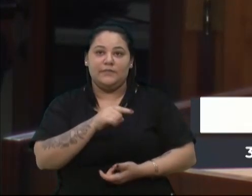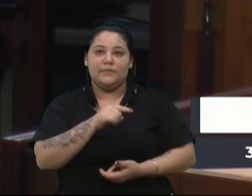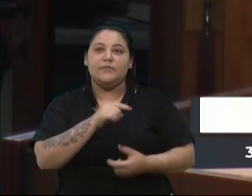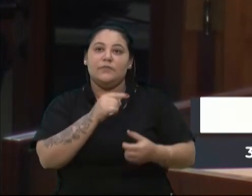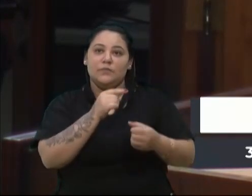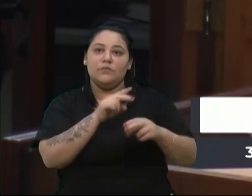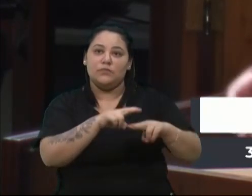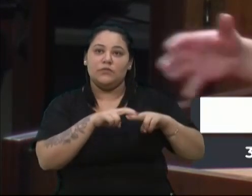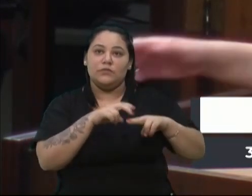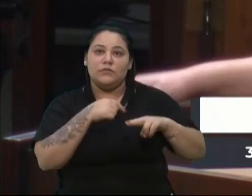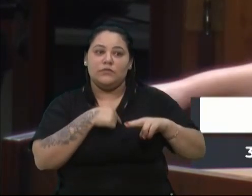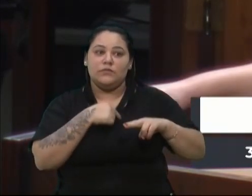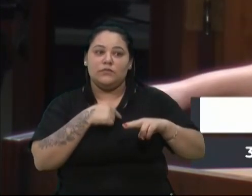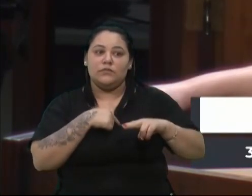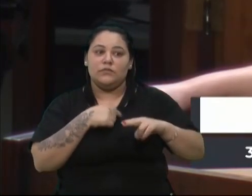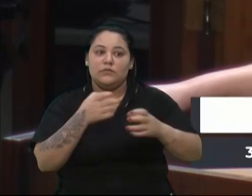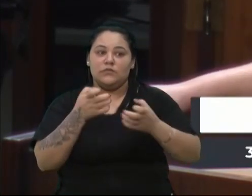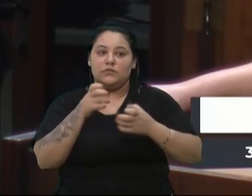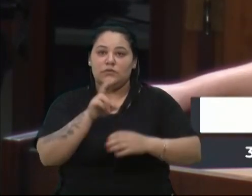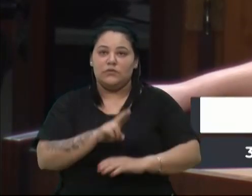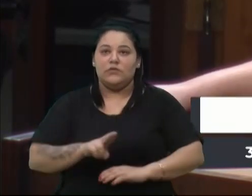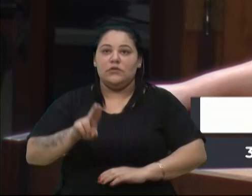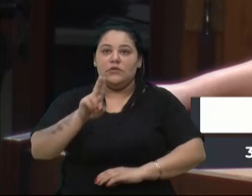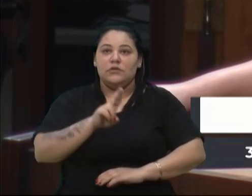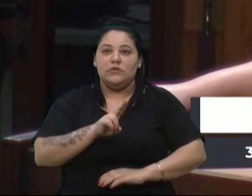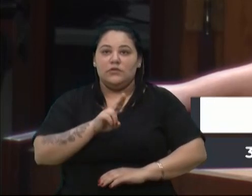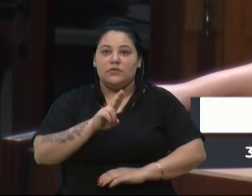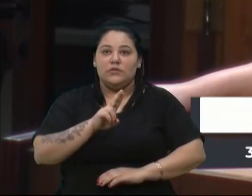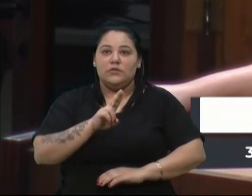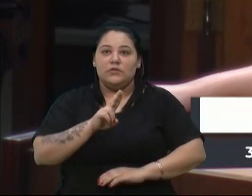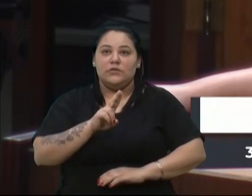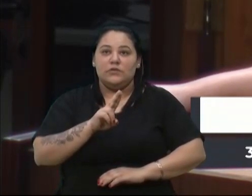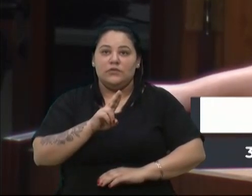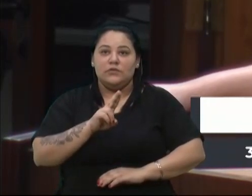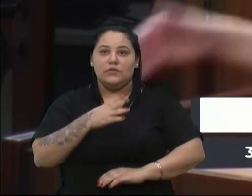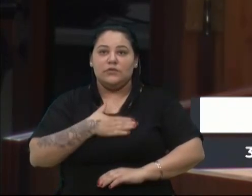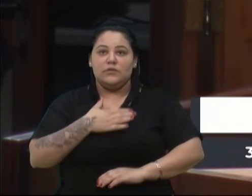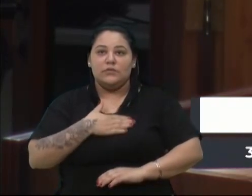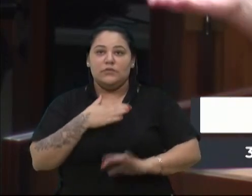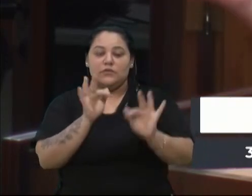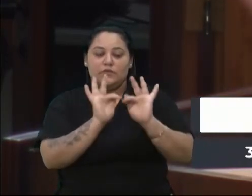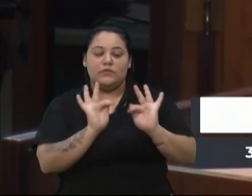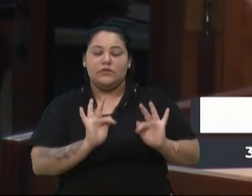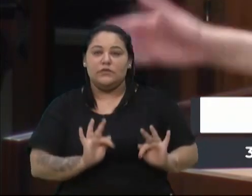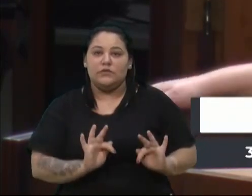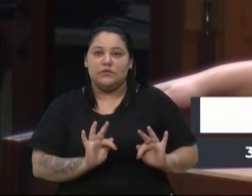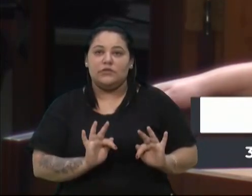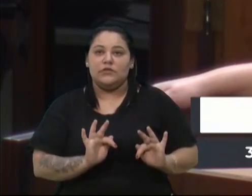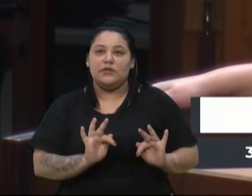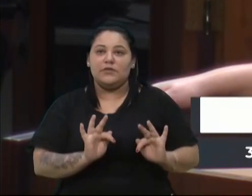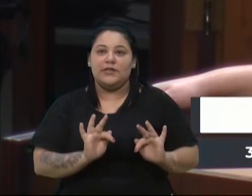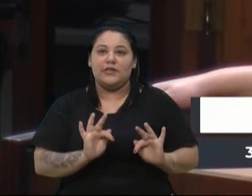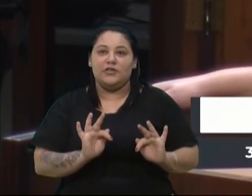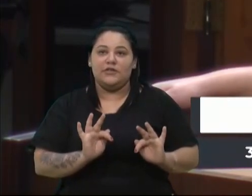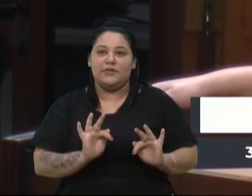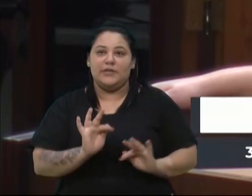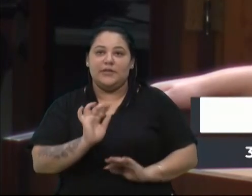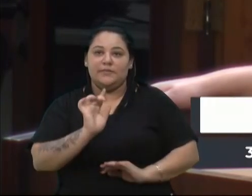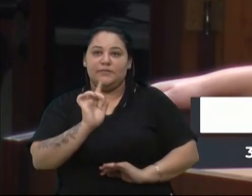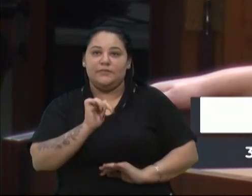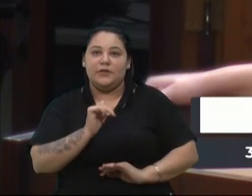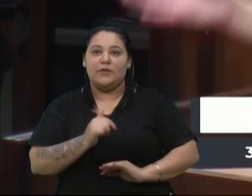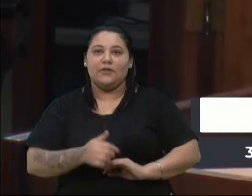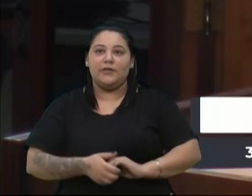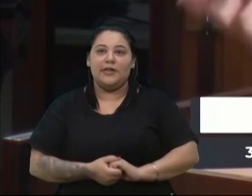isso que eu queria usar o espaço do meu grande expediente. Eu fico muito feliz em ver que o Juliano Valim também usou o